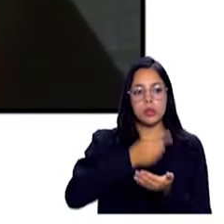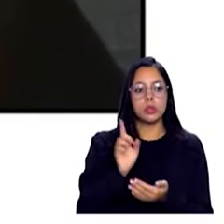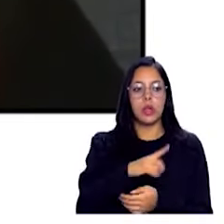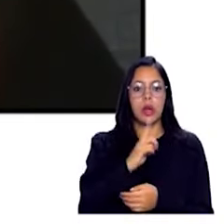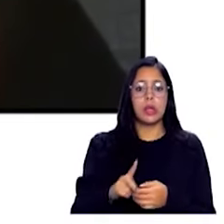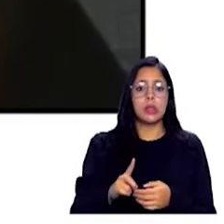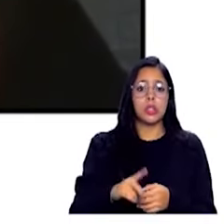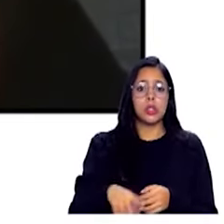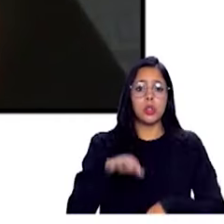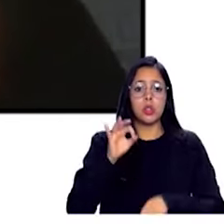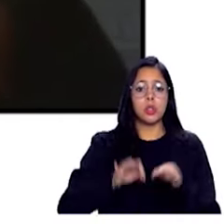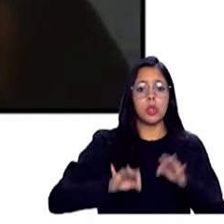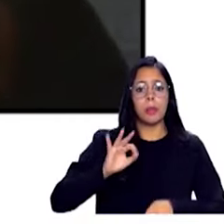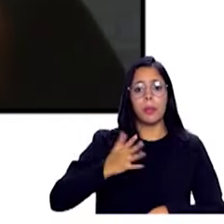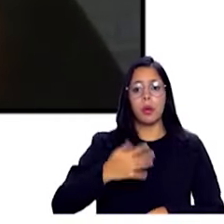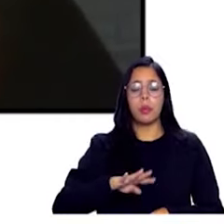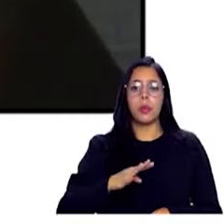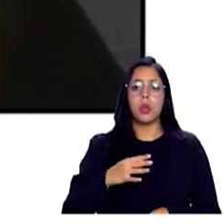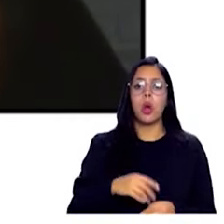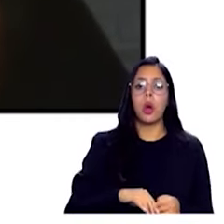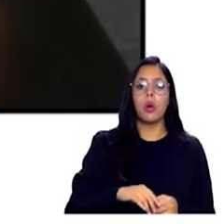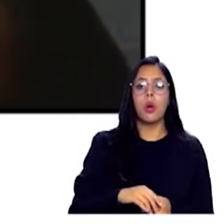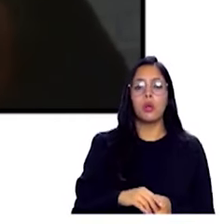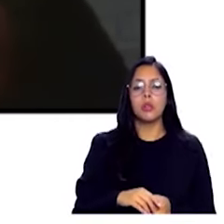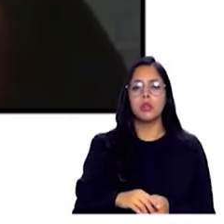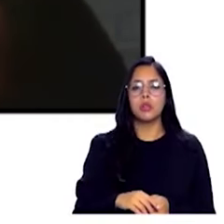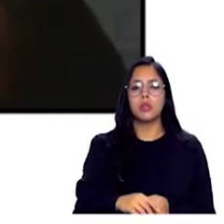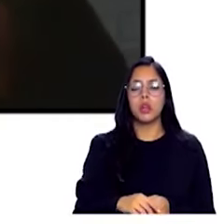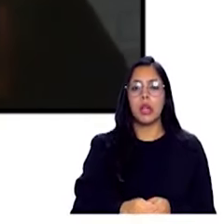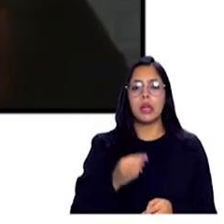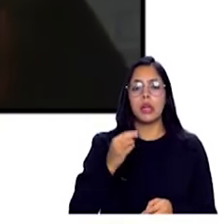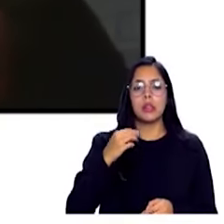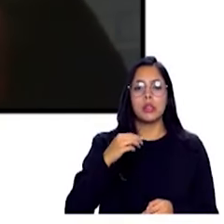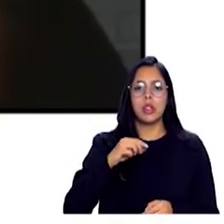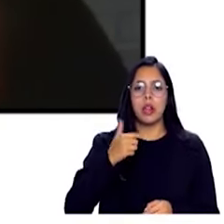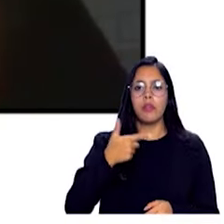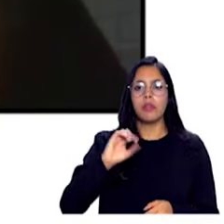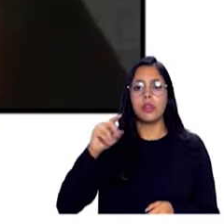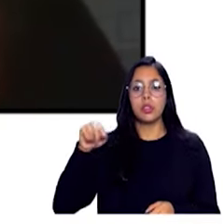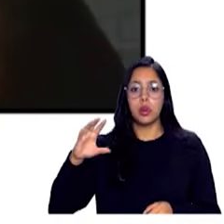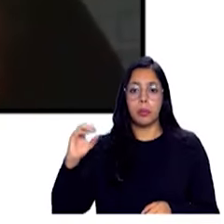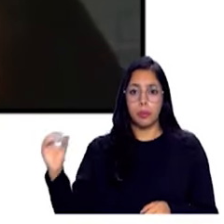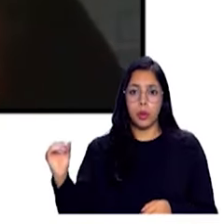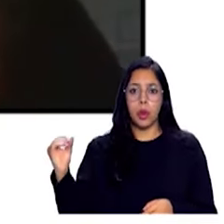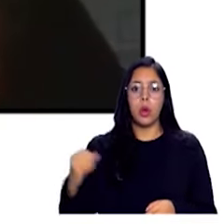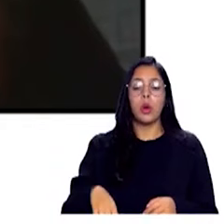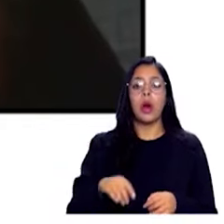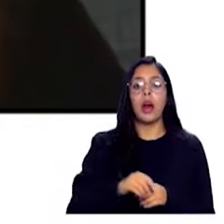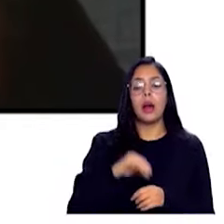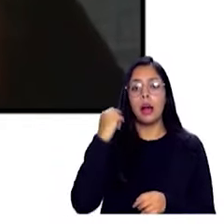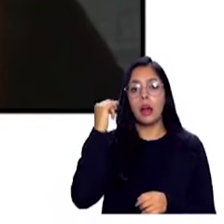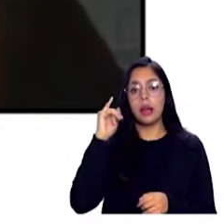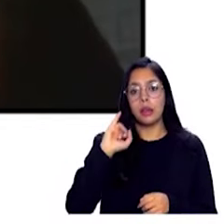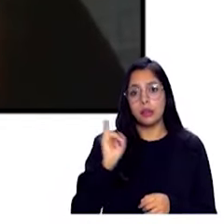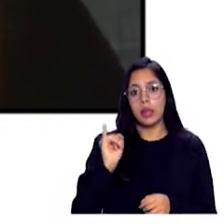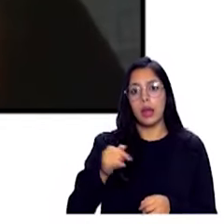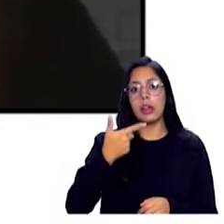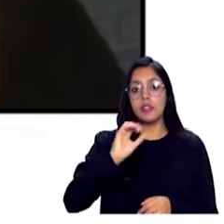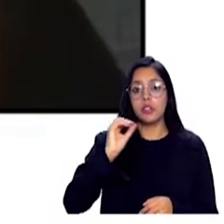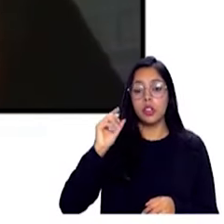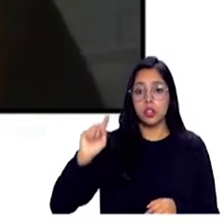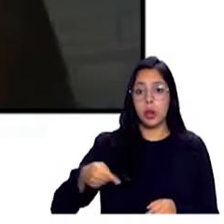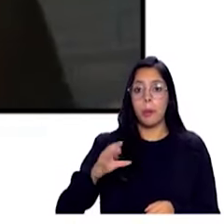Itália julga uma média né na corte de cassação de 30.000 processos por ano a Espanha segundo o que eu